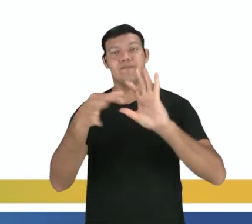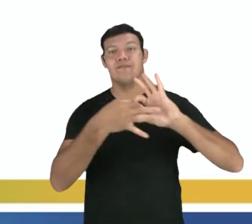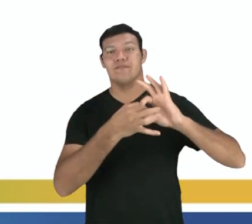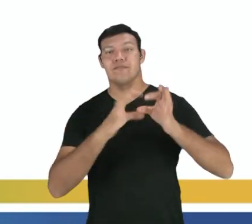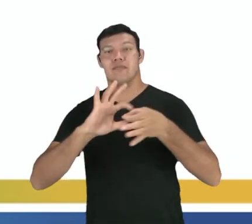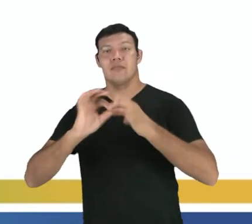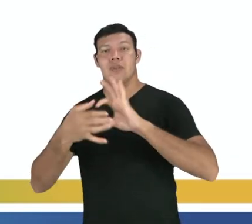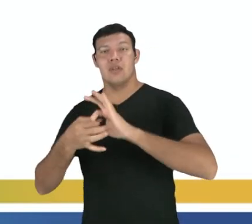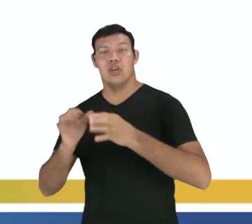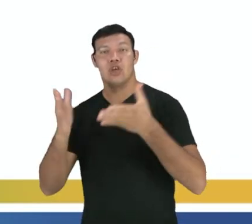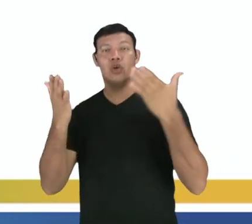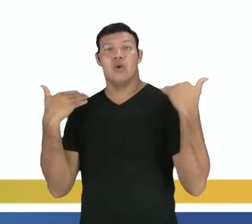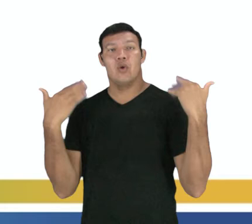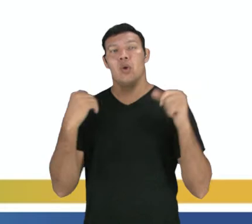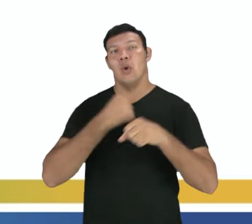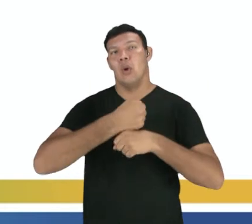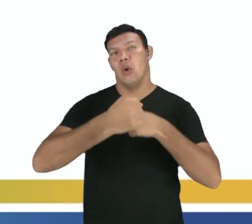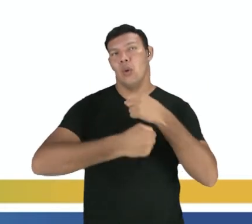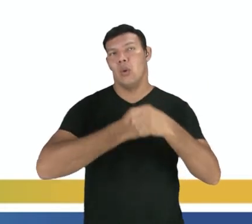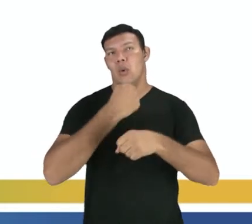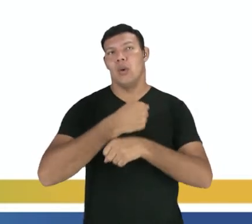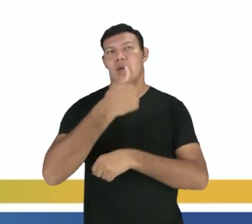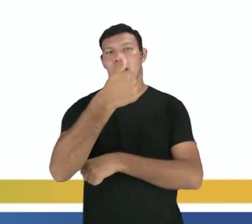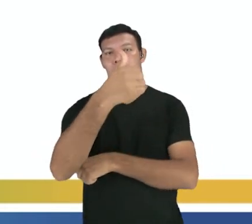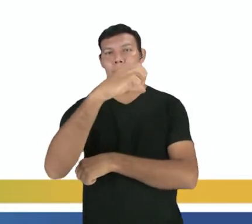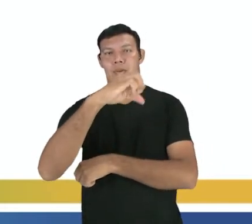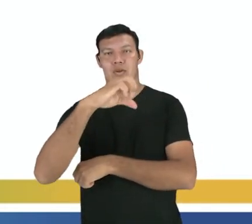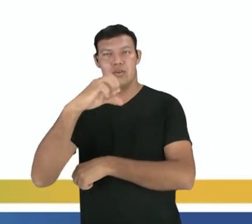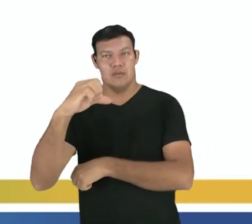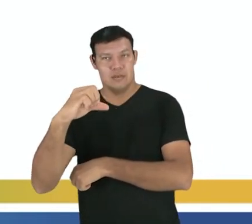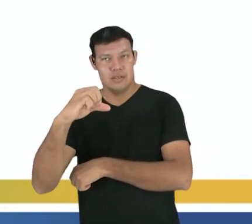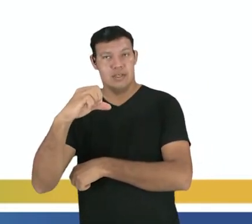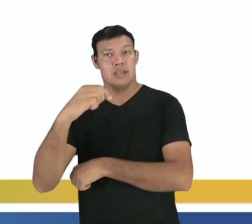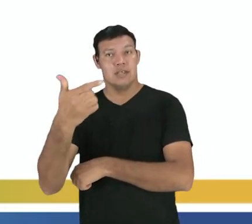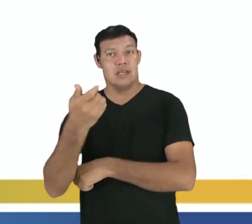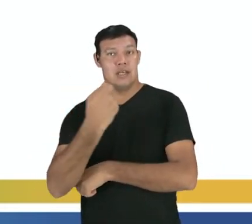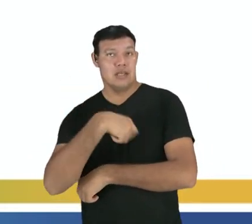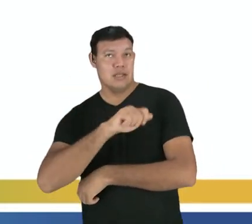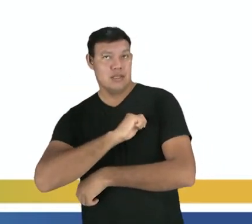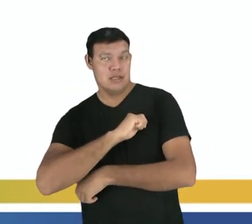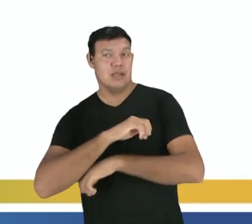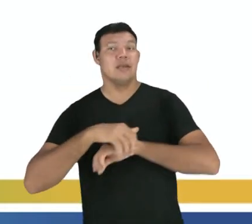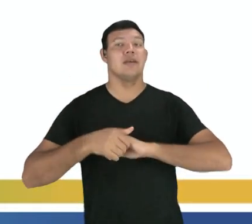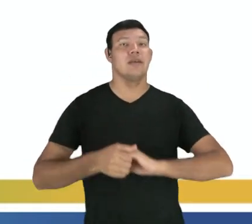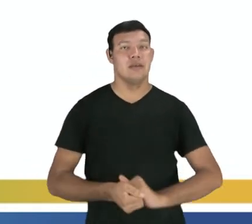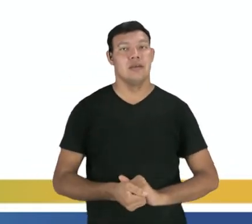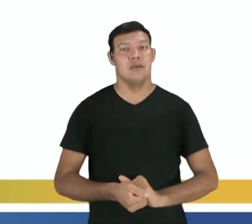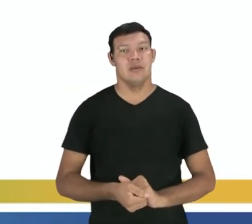de 1992, em Barcelona. E aí na imagem, o formato do